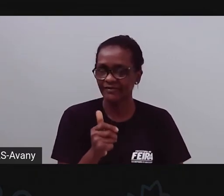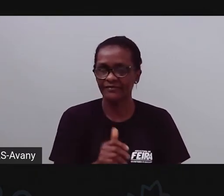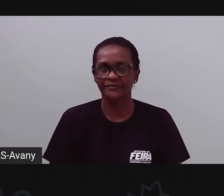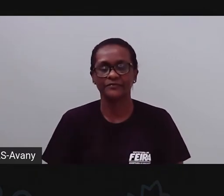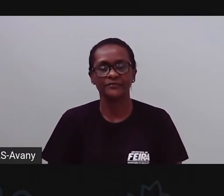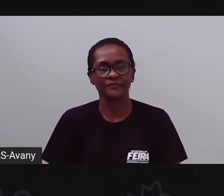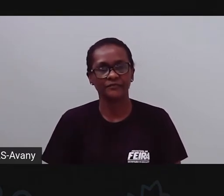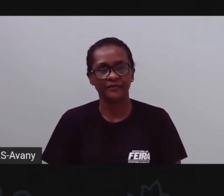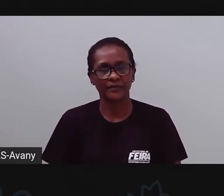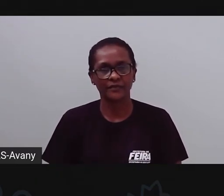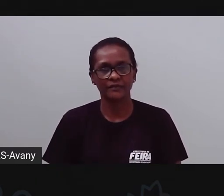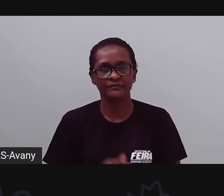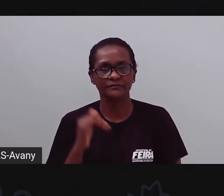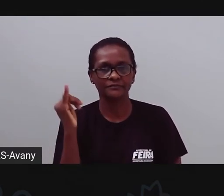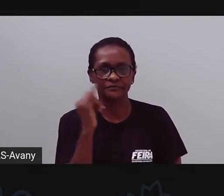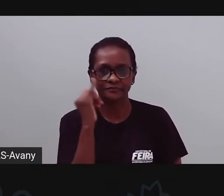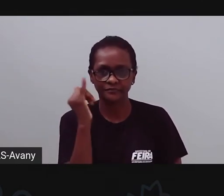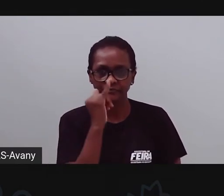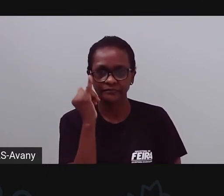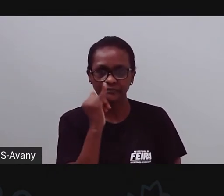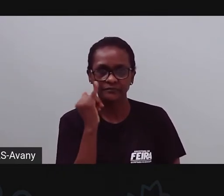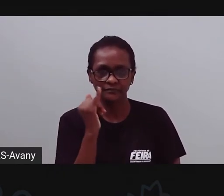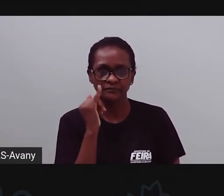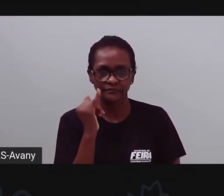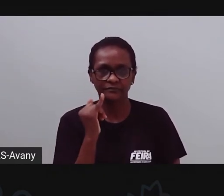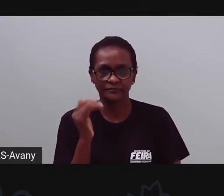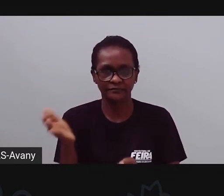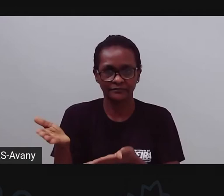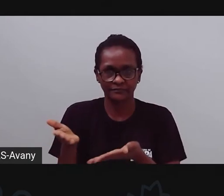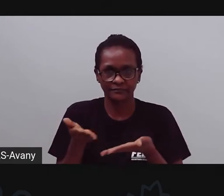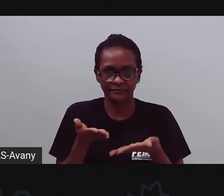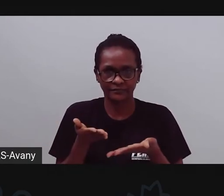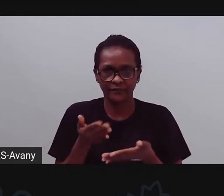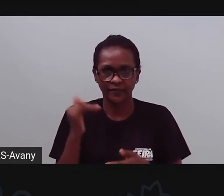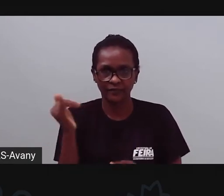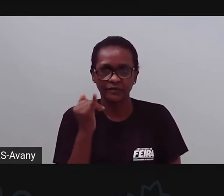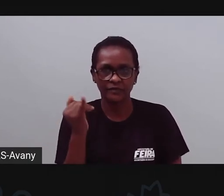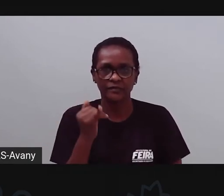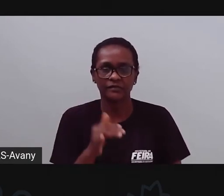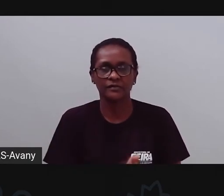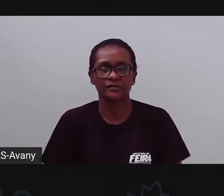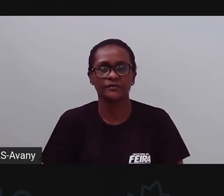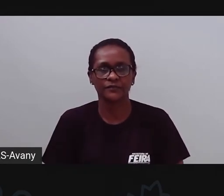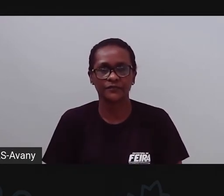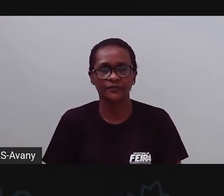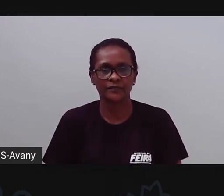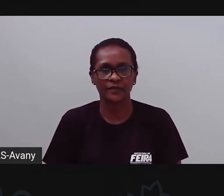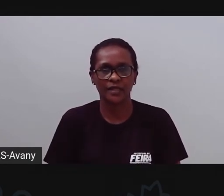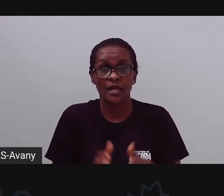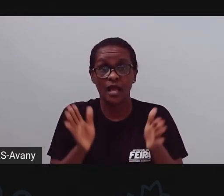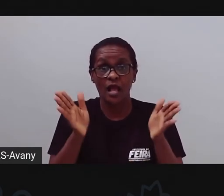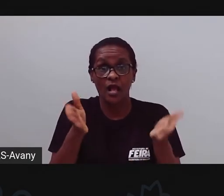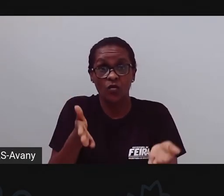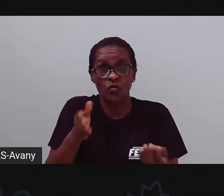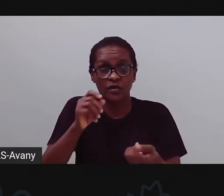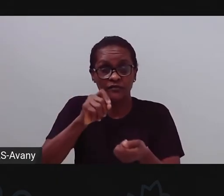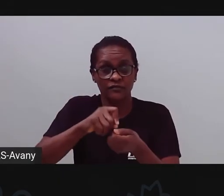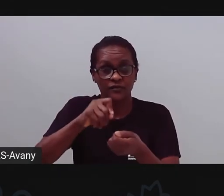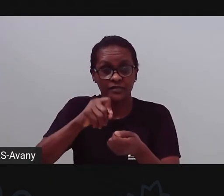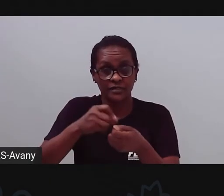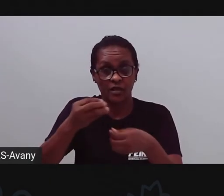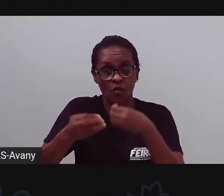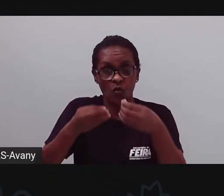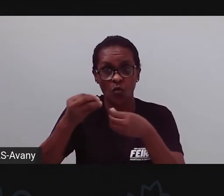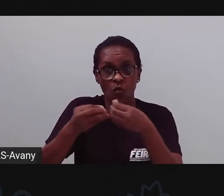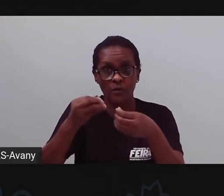tão convite é uma Peça fundamental Tá certo e aí agora aprovar mostrar para vocês a